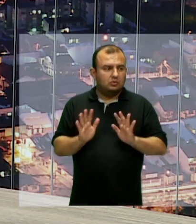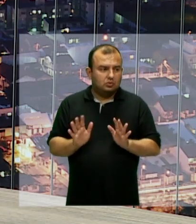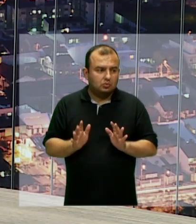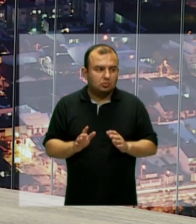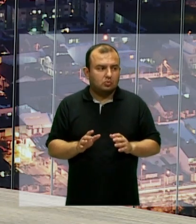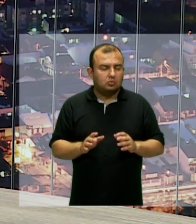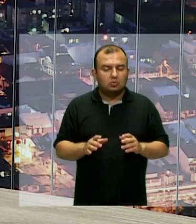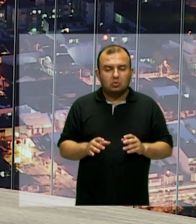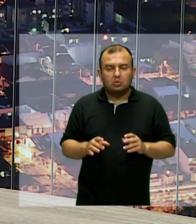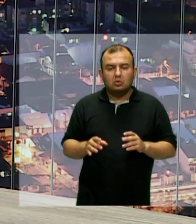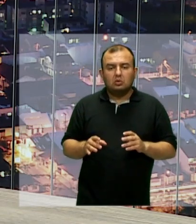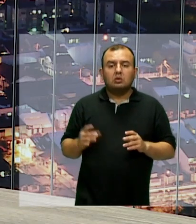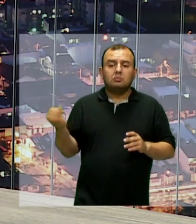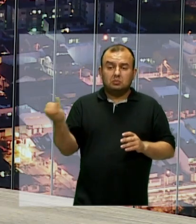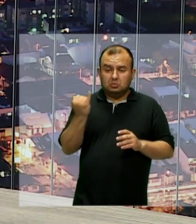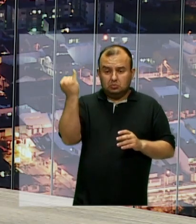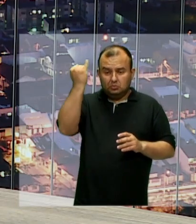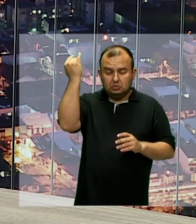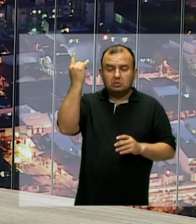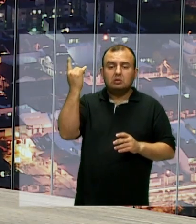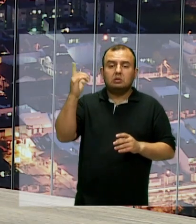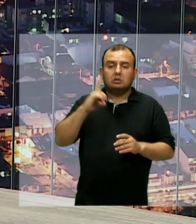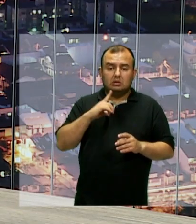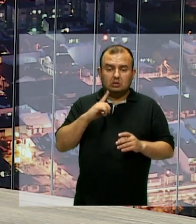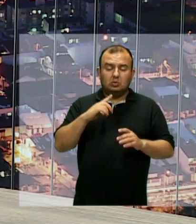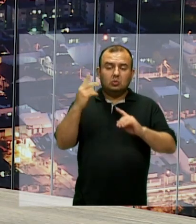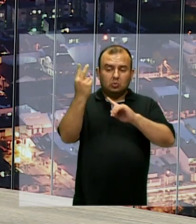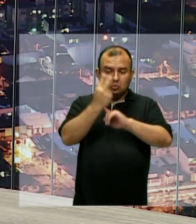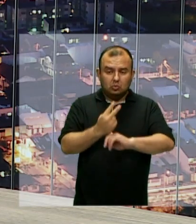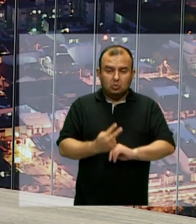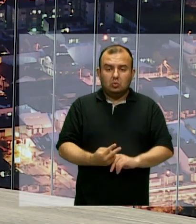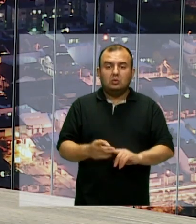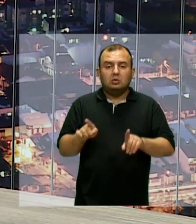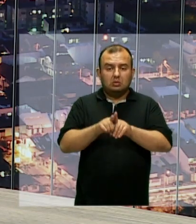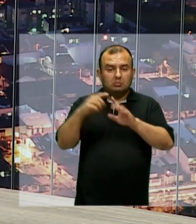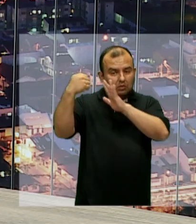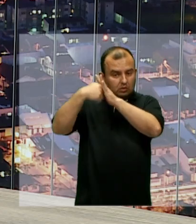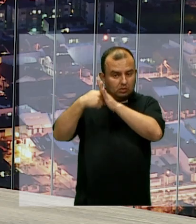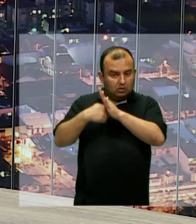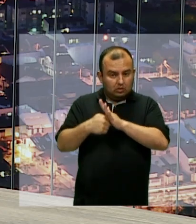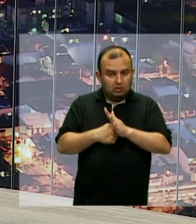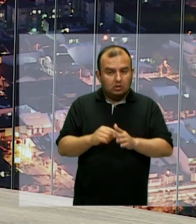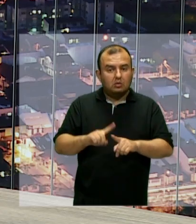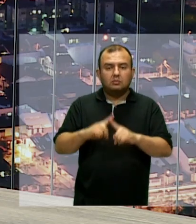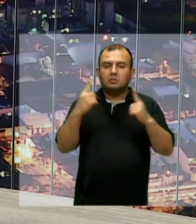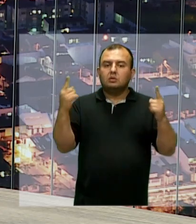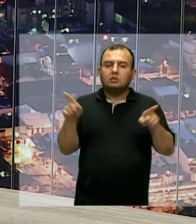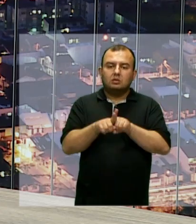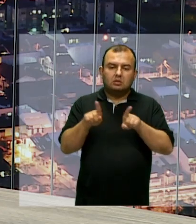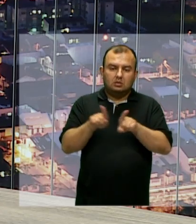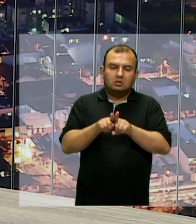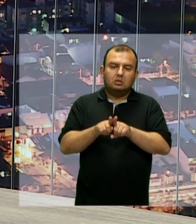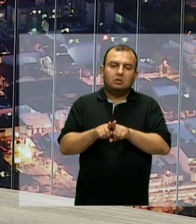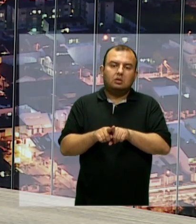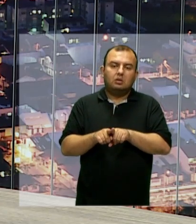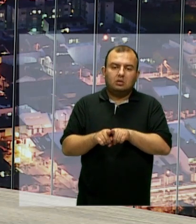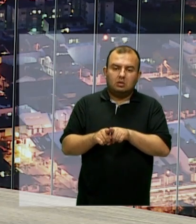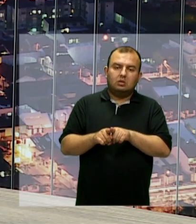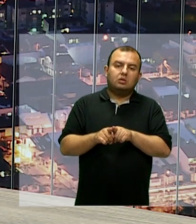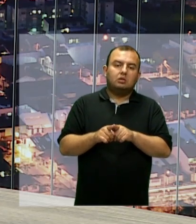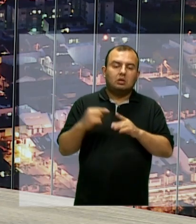gente, há uma importância muito grande tanto do autocuidado quanto do autoexame, mas também